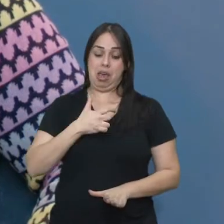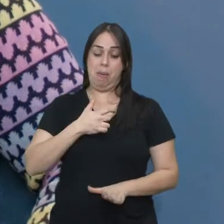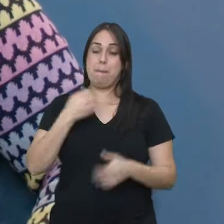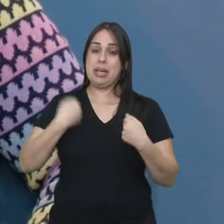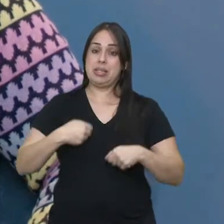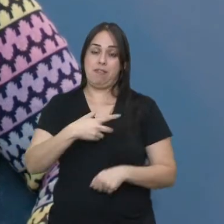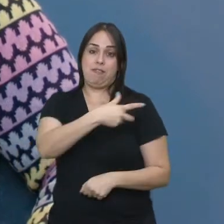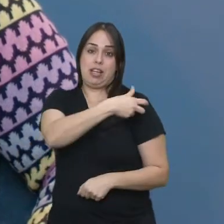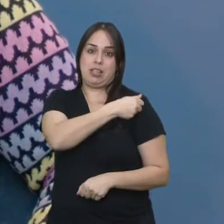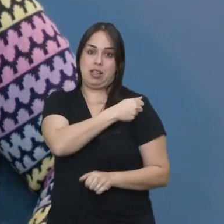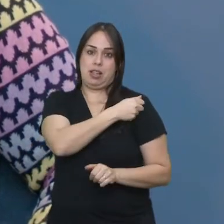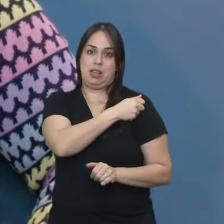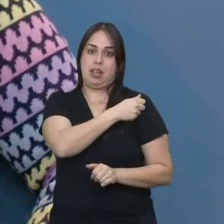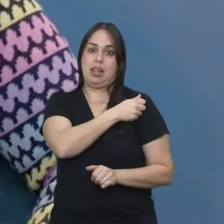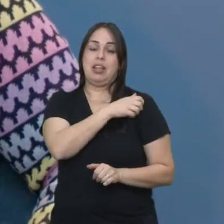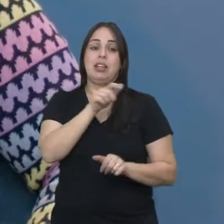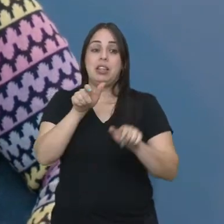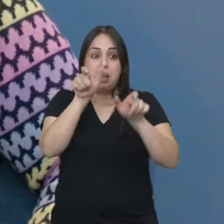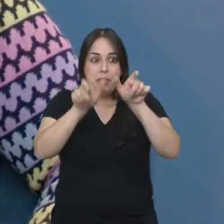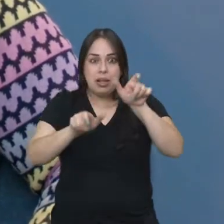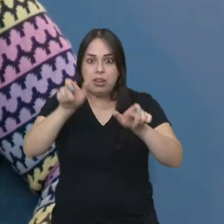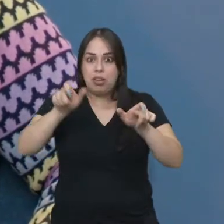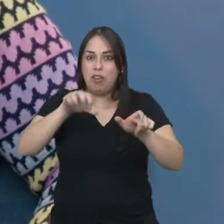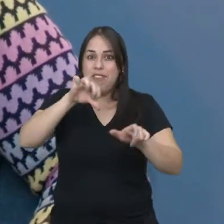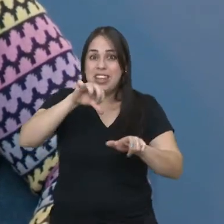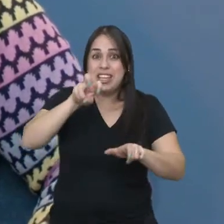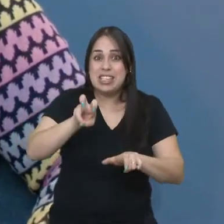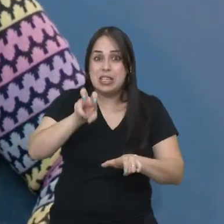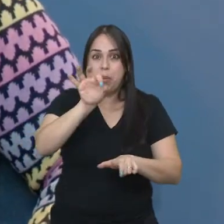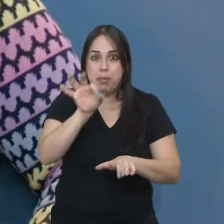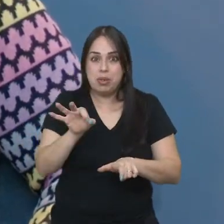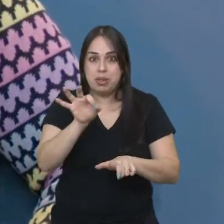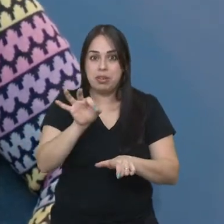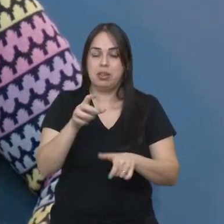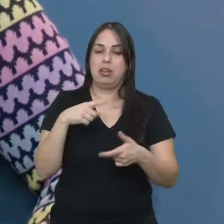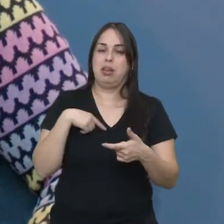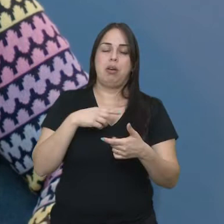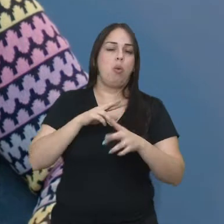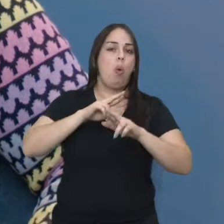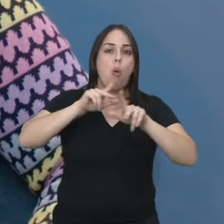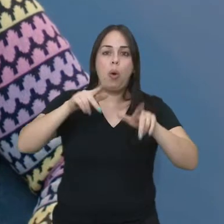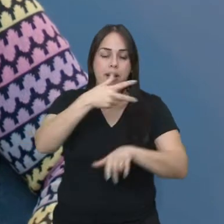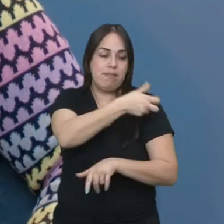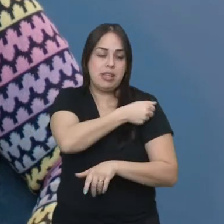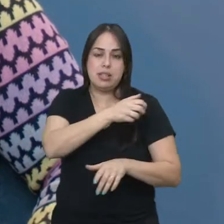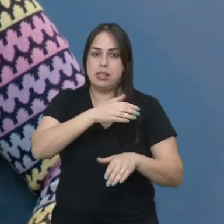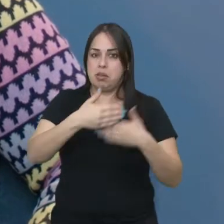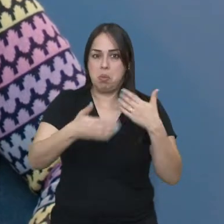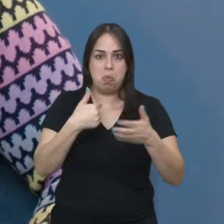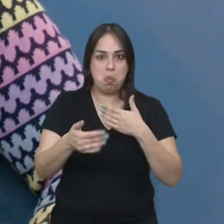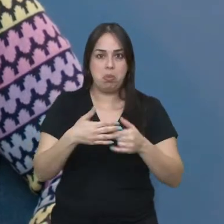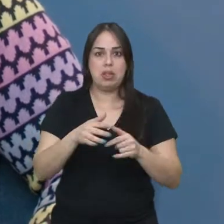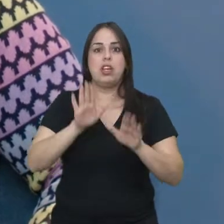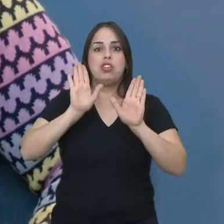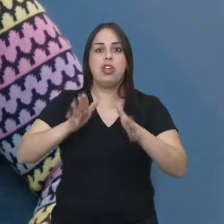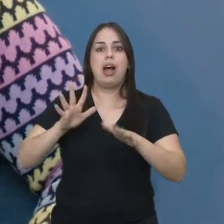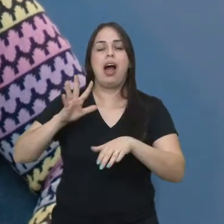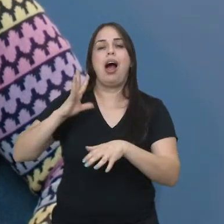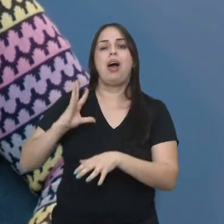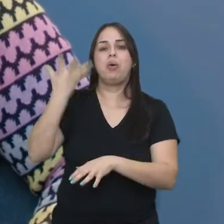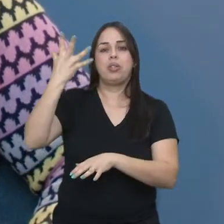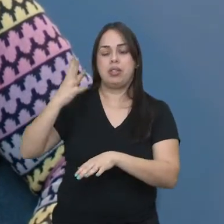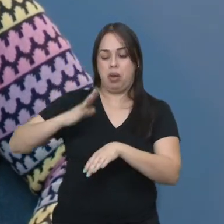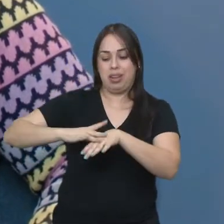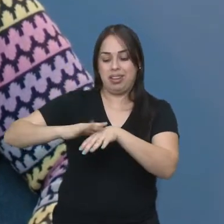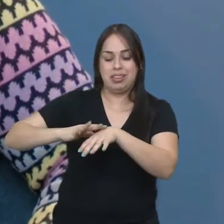manter a minha cobertura de 95%. A gente está falando de pólio, de Covid, mas isso para qualquer outra vacina. A gente teve casos de sarampo que não